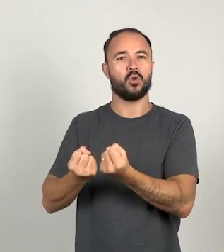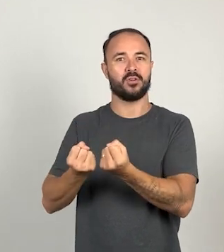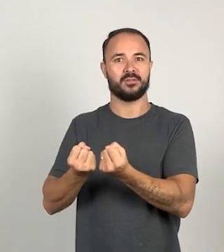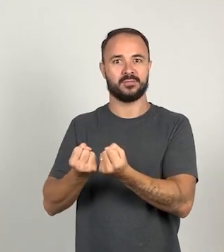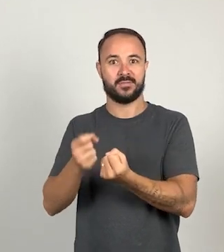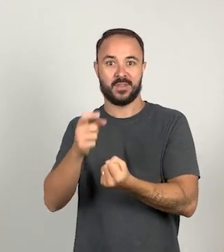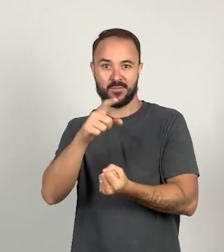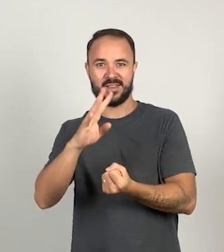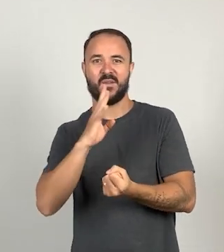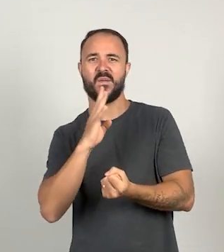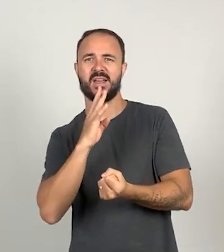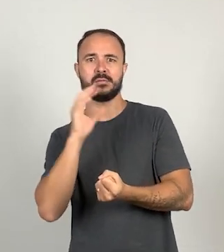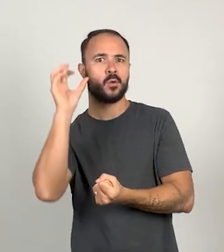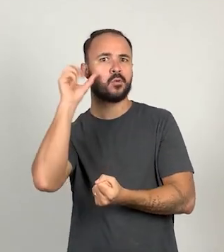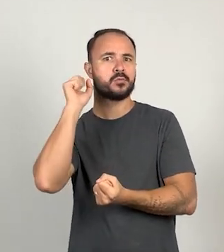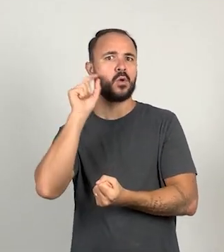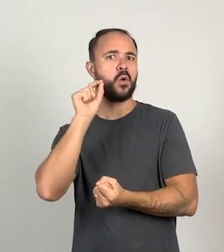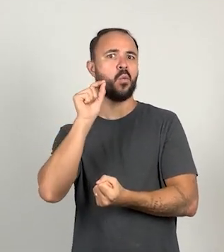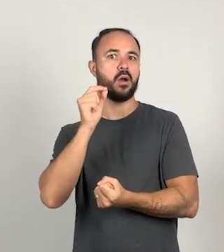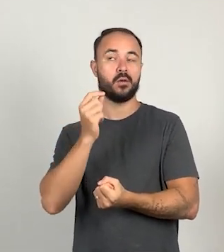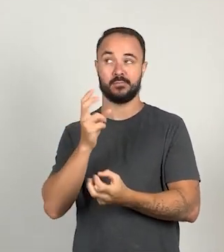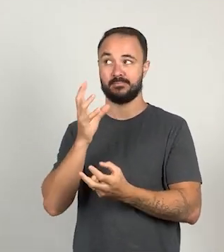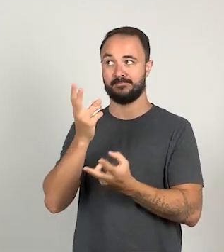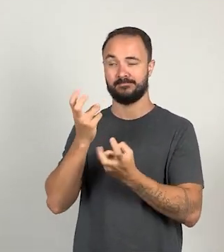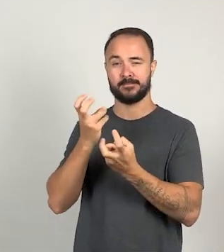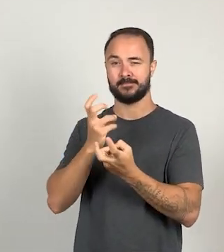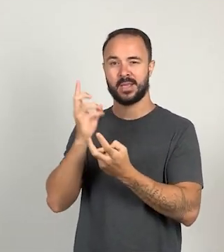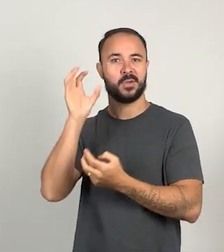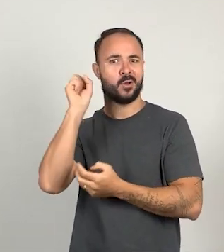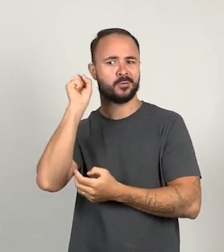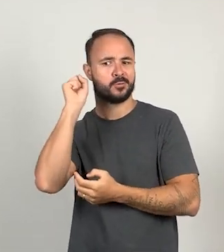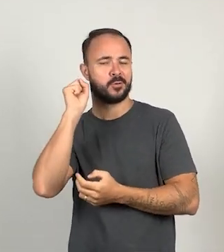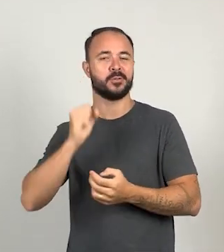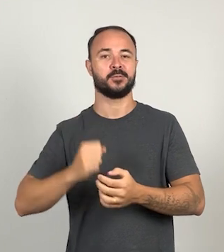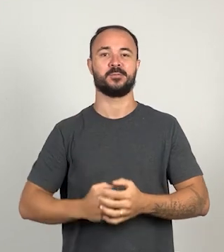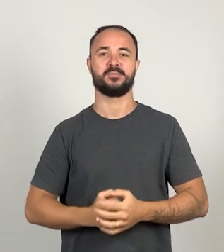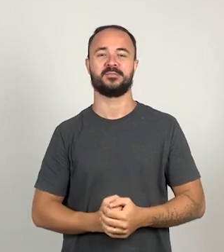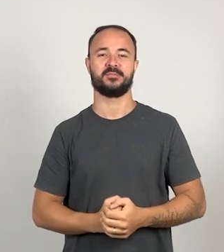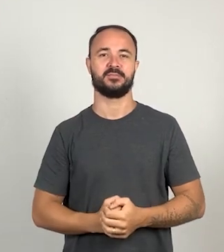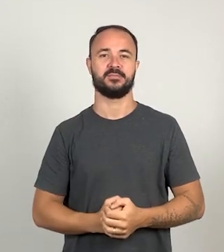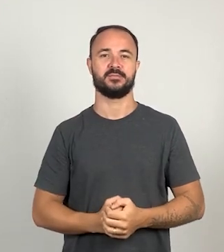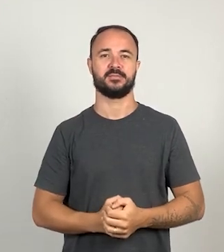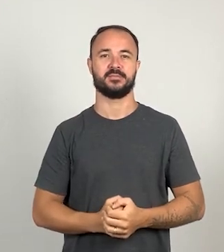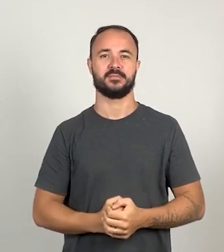faz? Esse é o som do secador de cabelo.